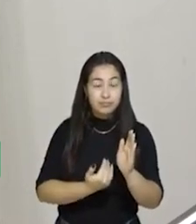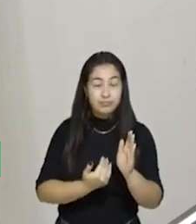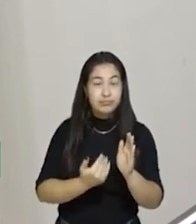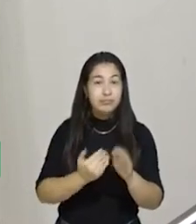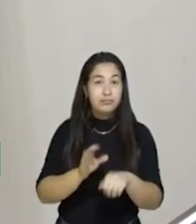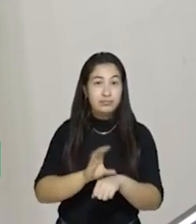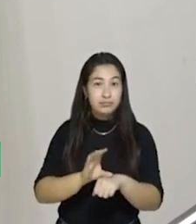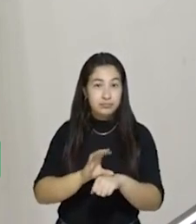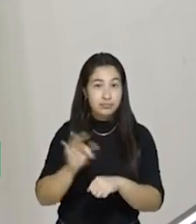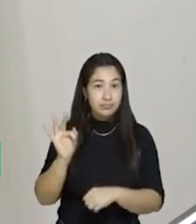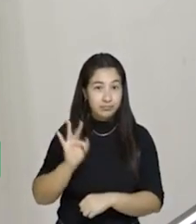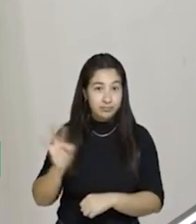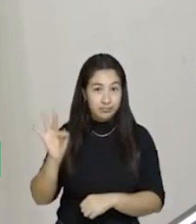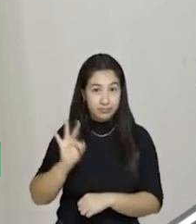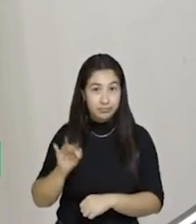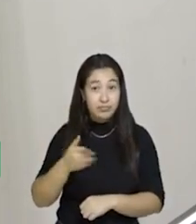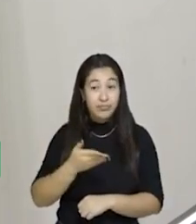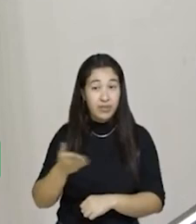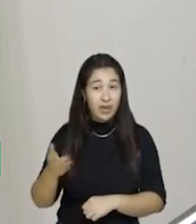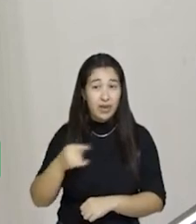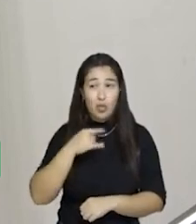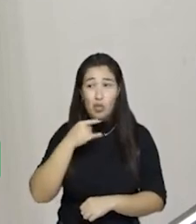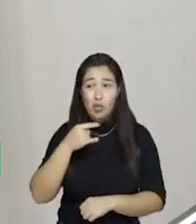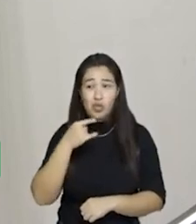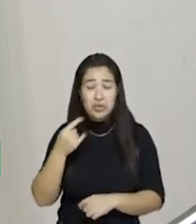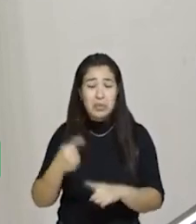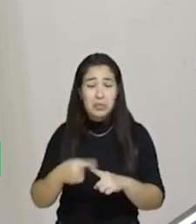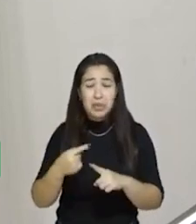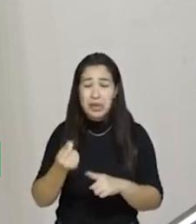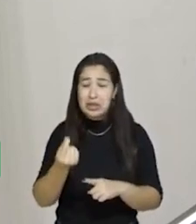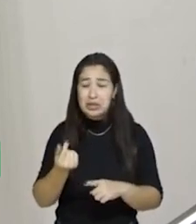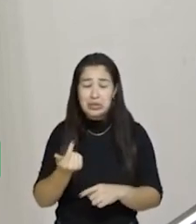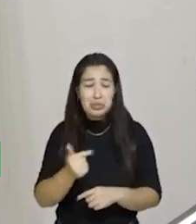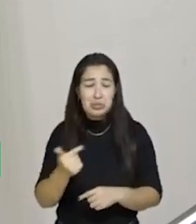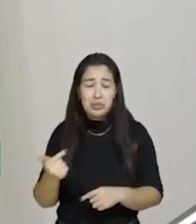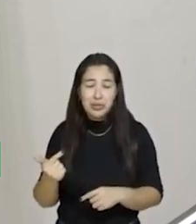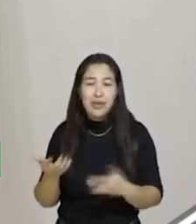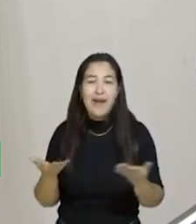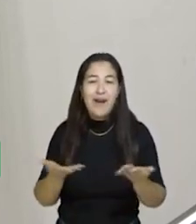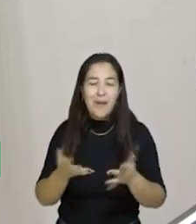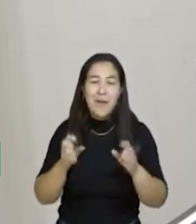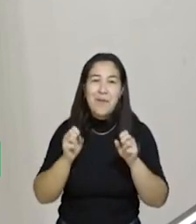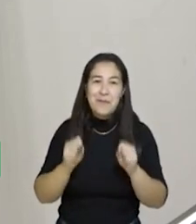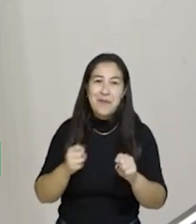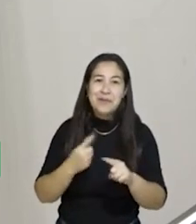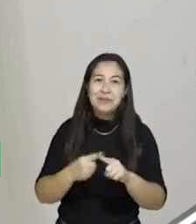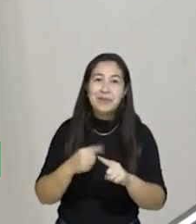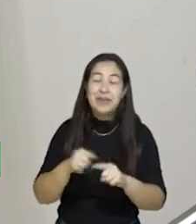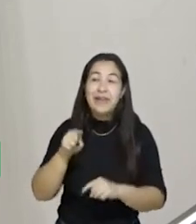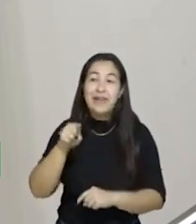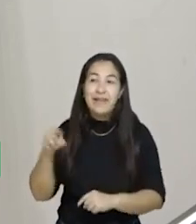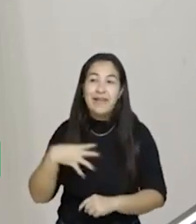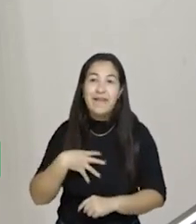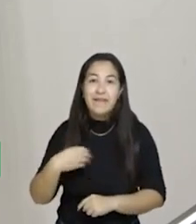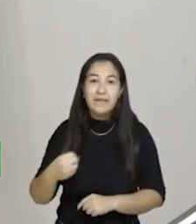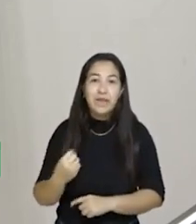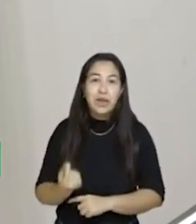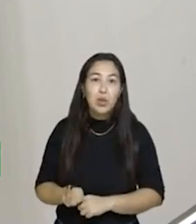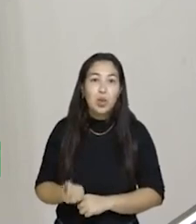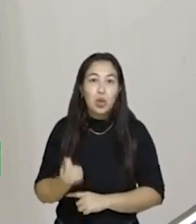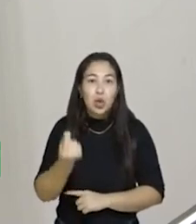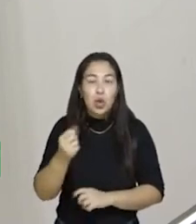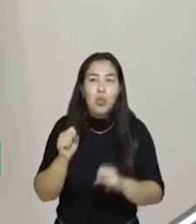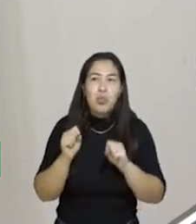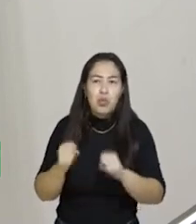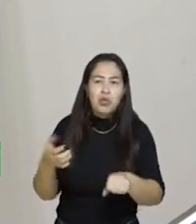que não ousavam sequer sonhar um curso que só o filho do rico pode participar ou podia participar